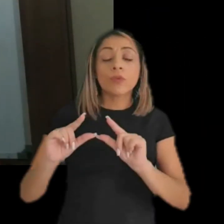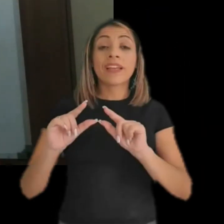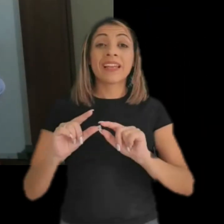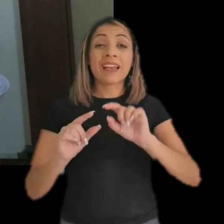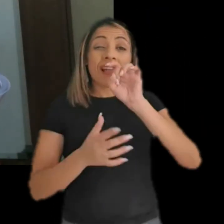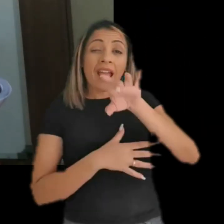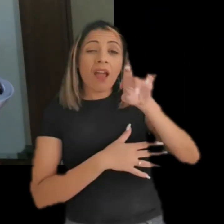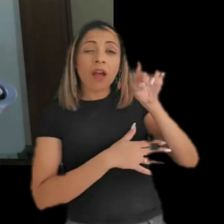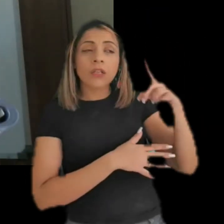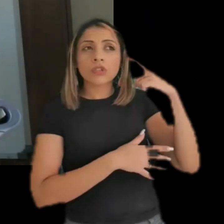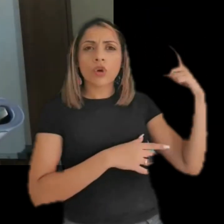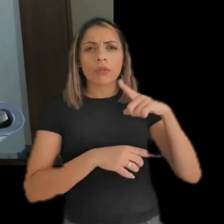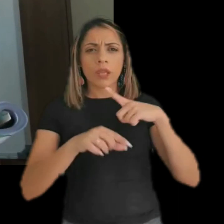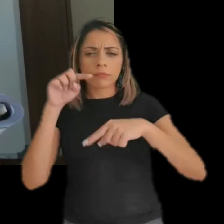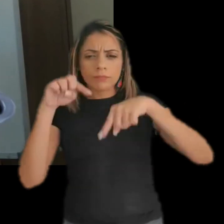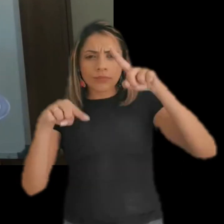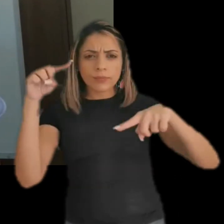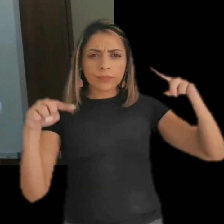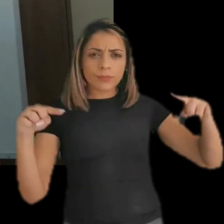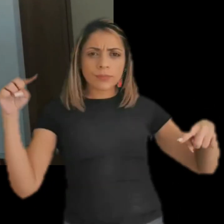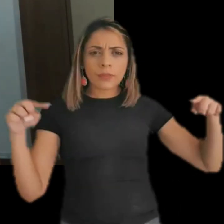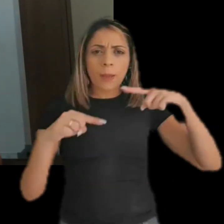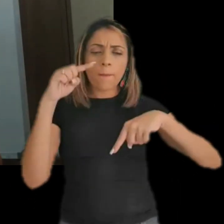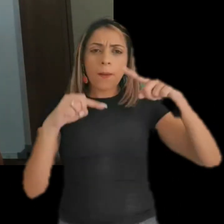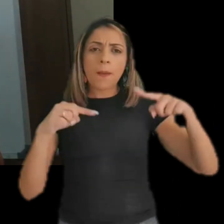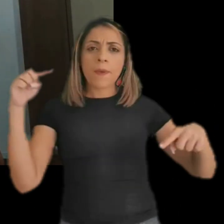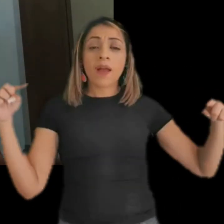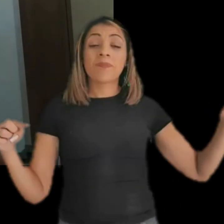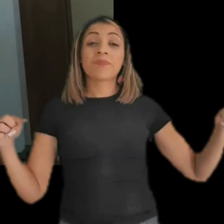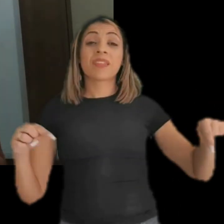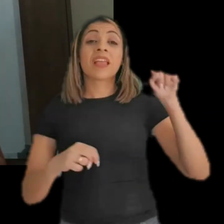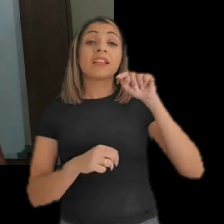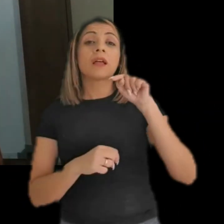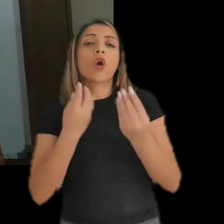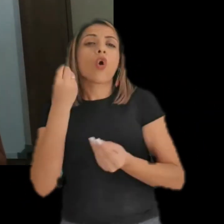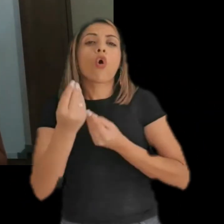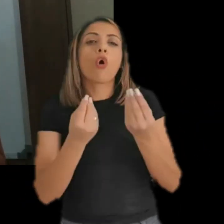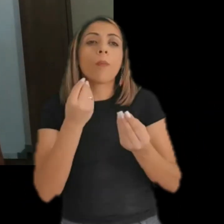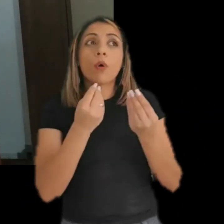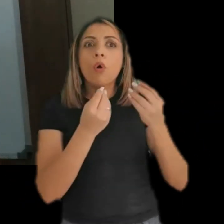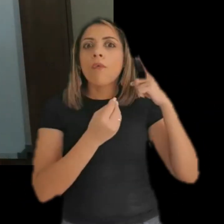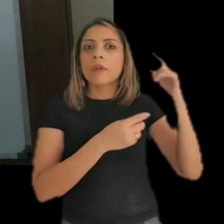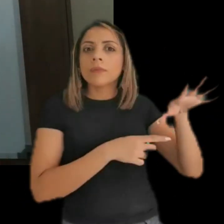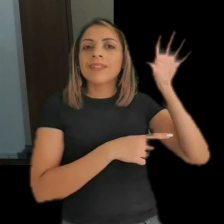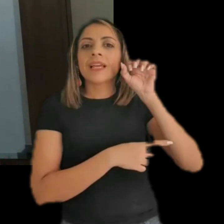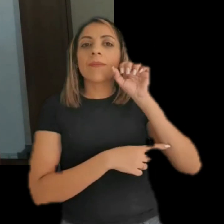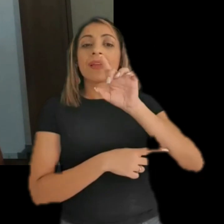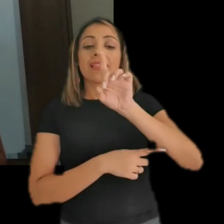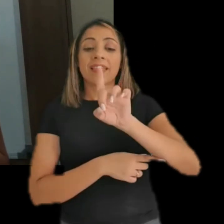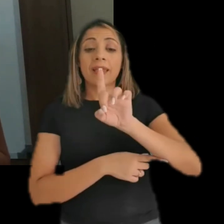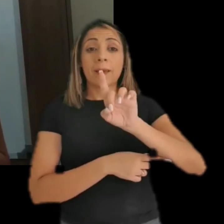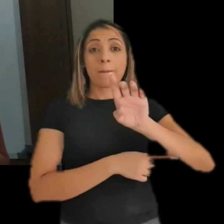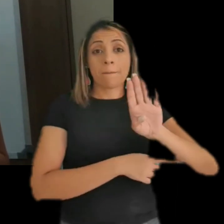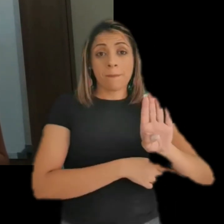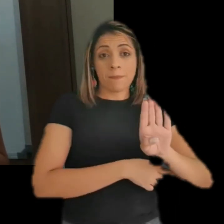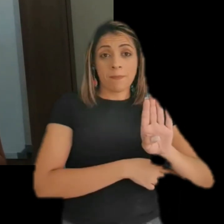essa intensidade medido em decibéis, tá? Então geralmente o limite, né, para que não haja uma